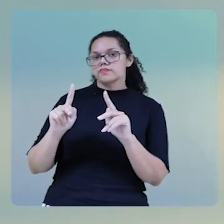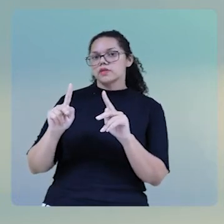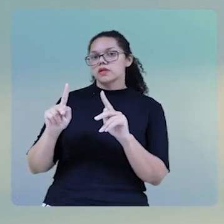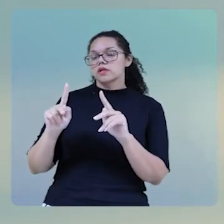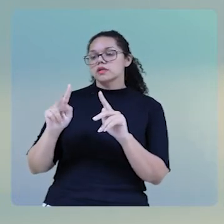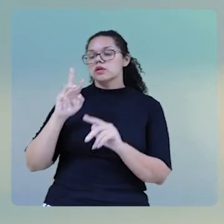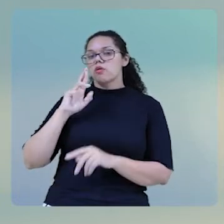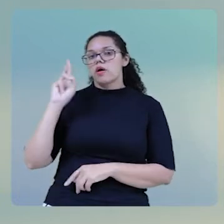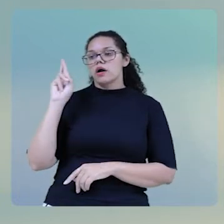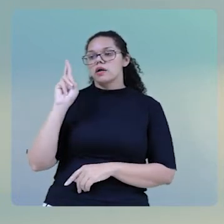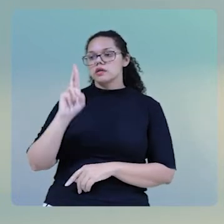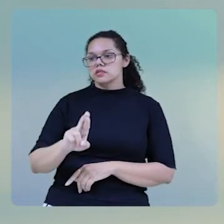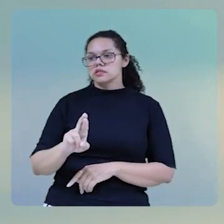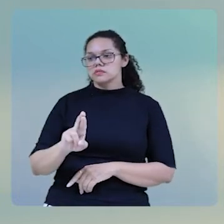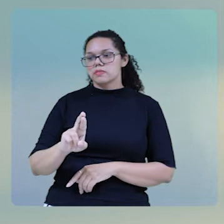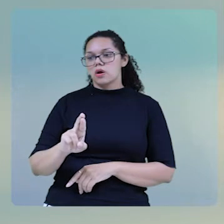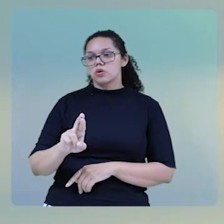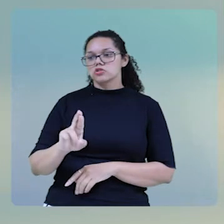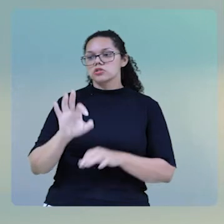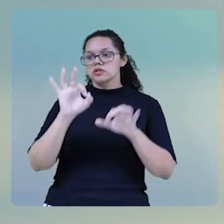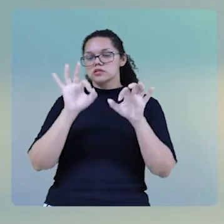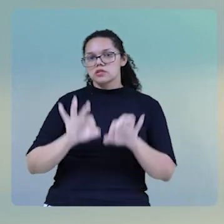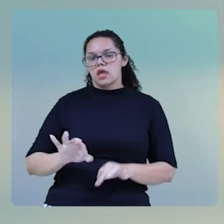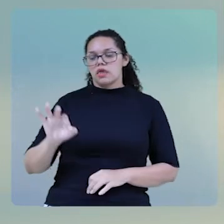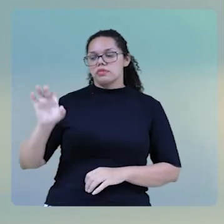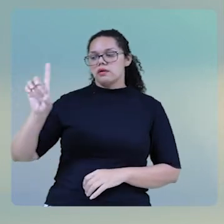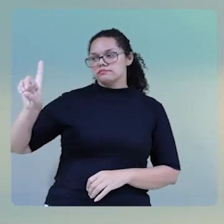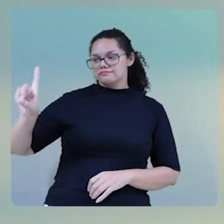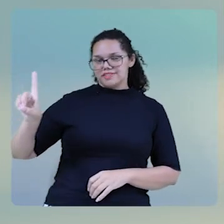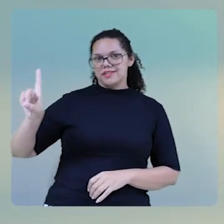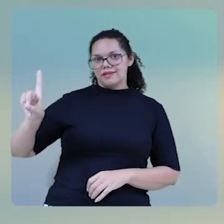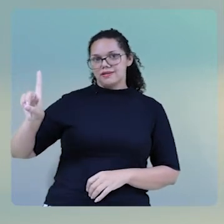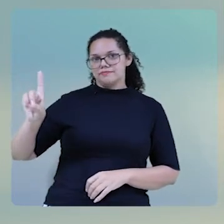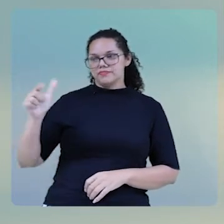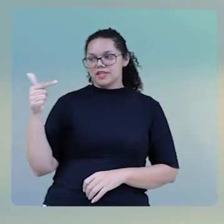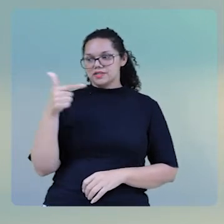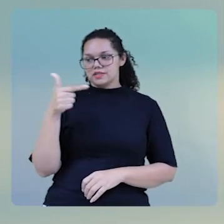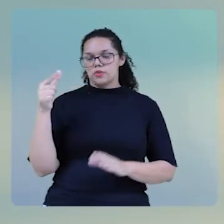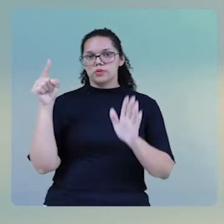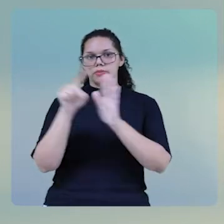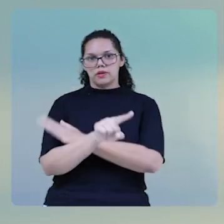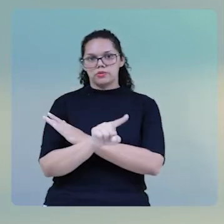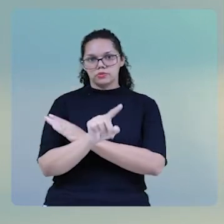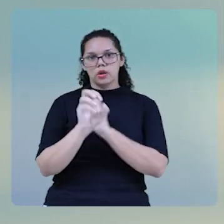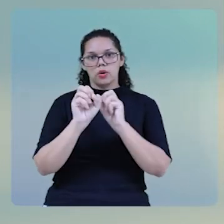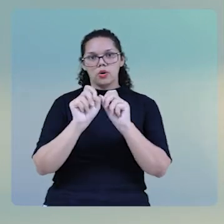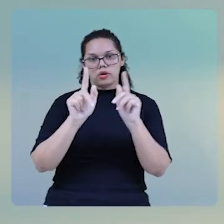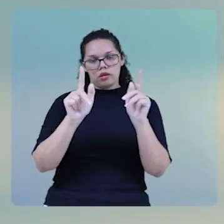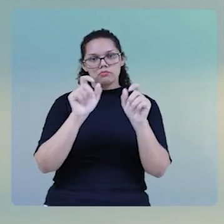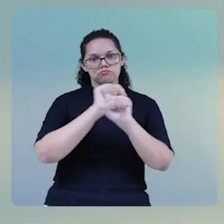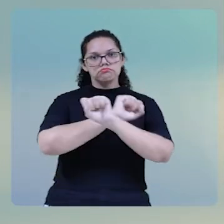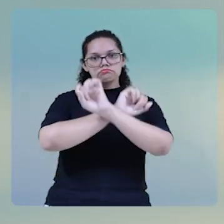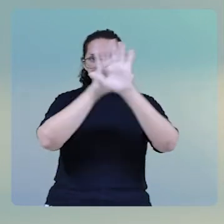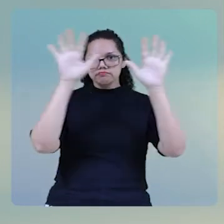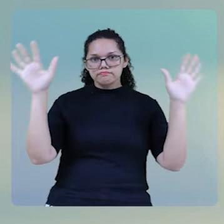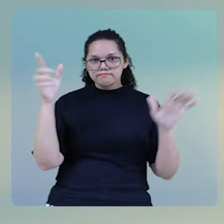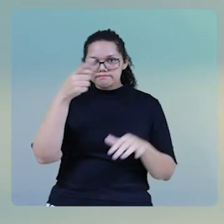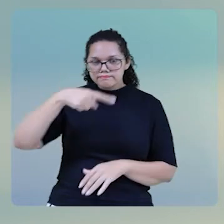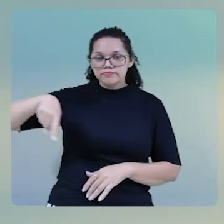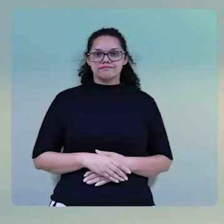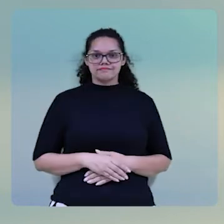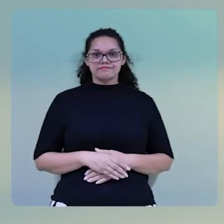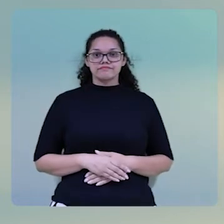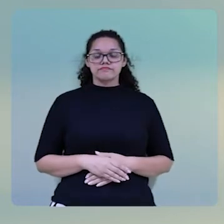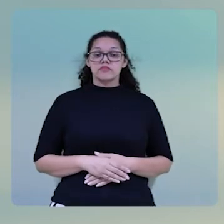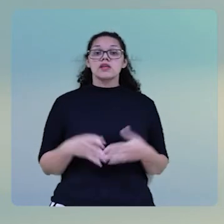como resposta, pessoal, o item D de dado na segunda questão. Tá certo? Espero que tenha ficado claro para você. Vamos passar para a